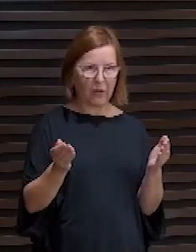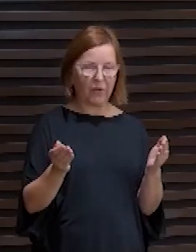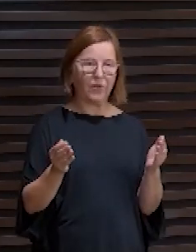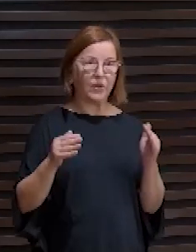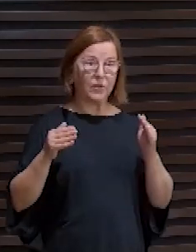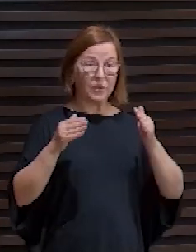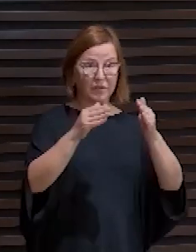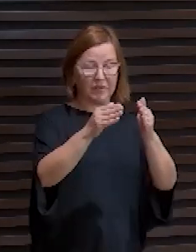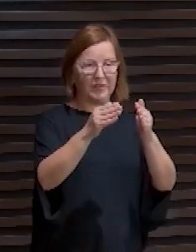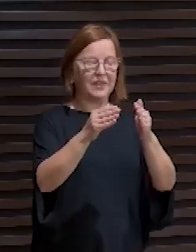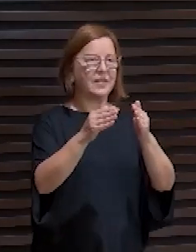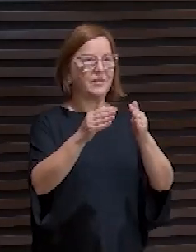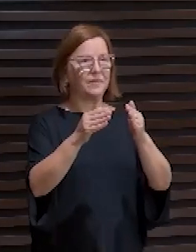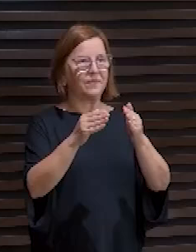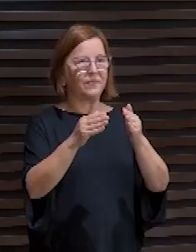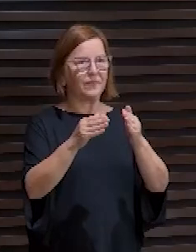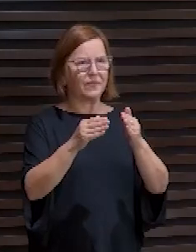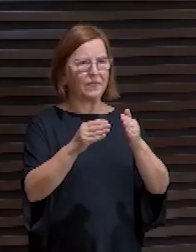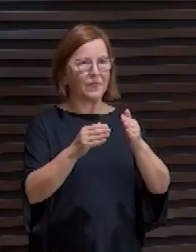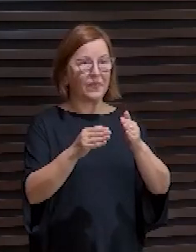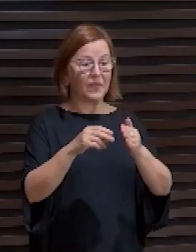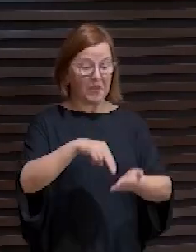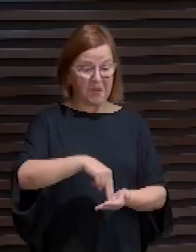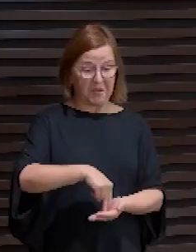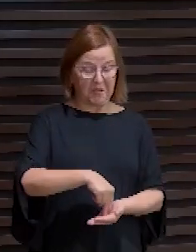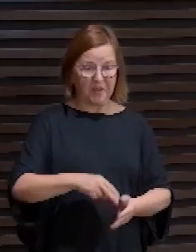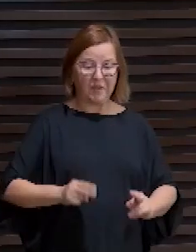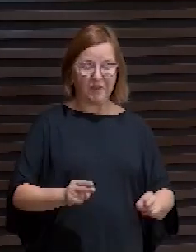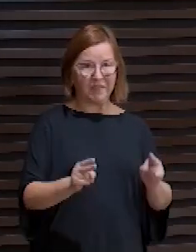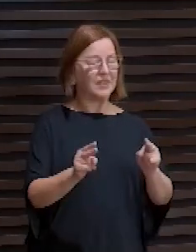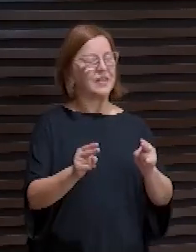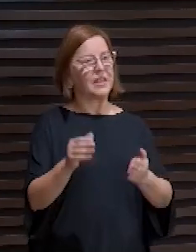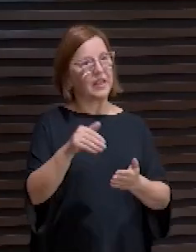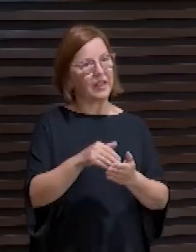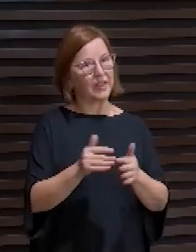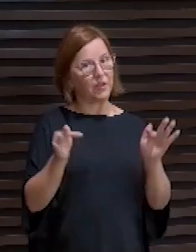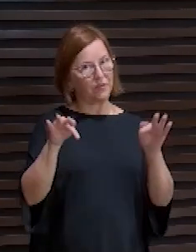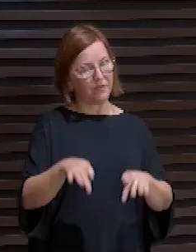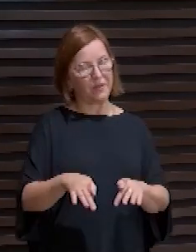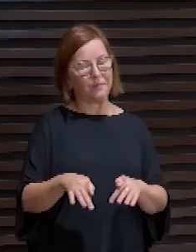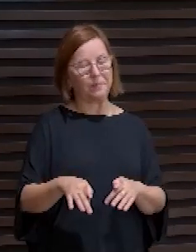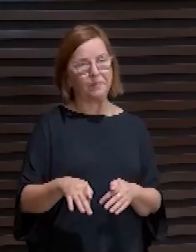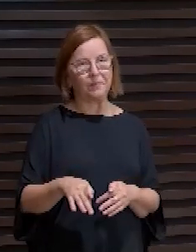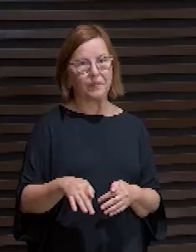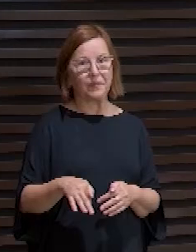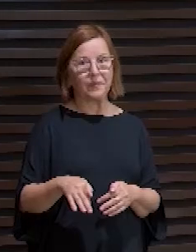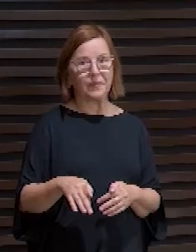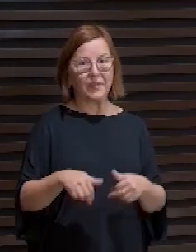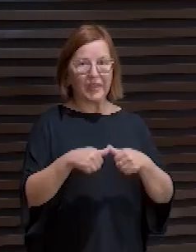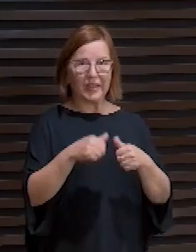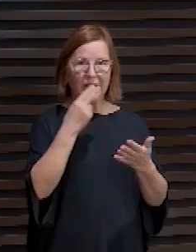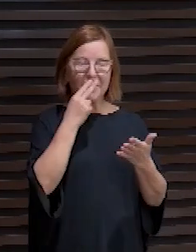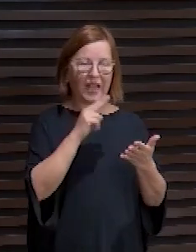os irmãos a perseverarem em Cristo até o fim. Em sua carta, o escritor